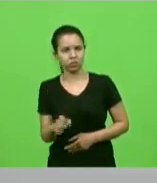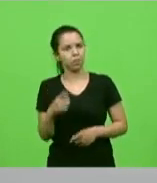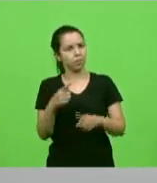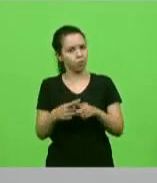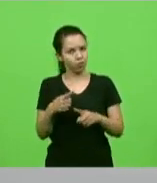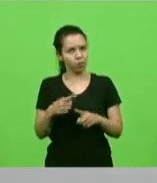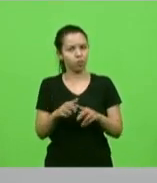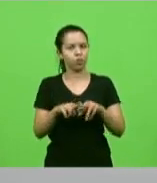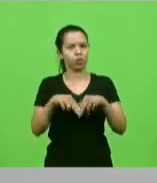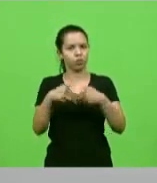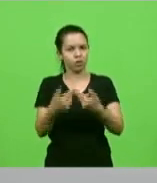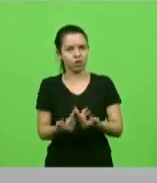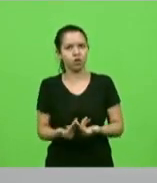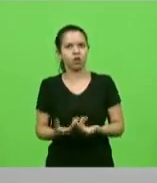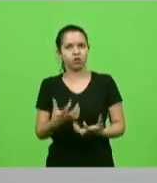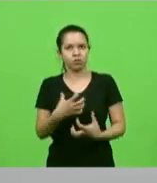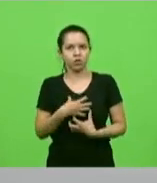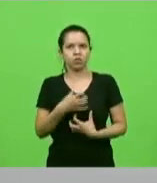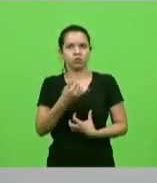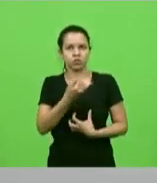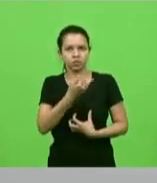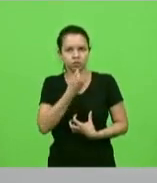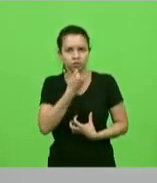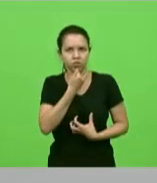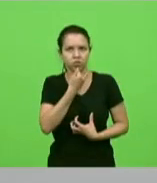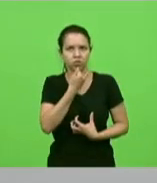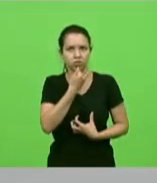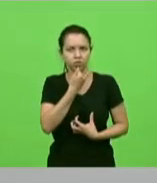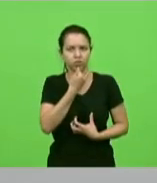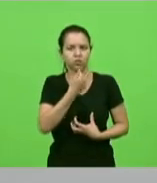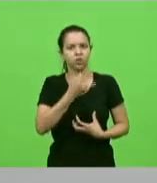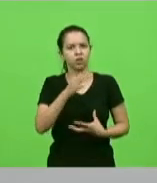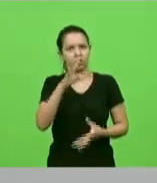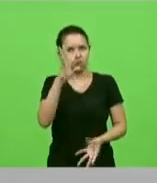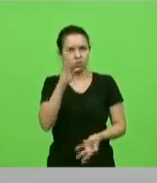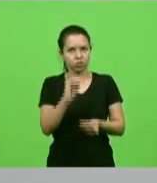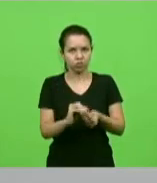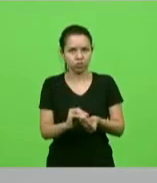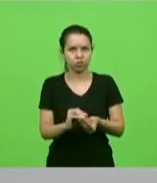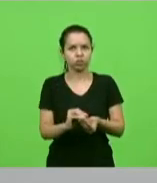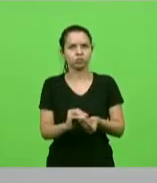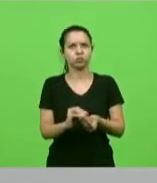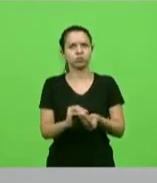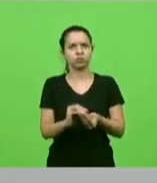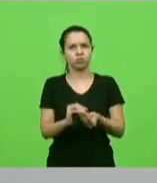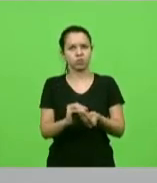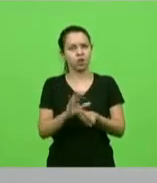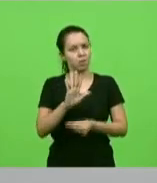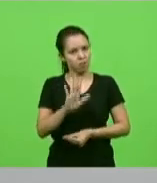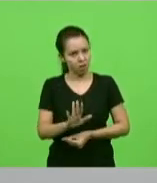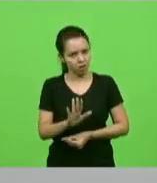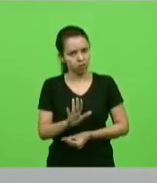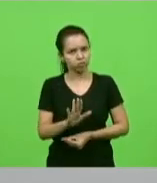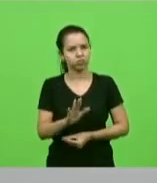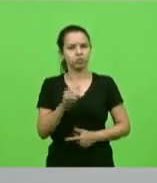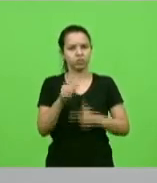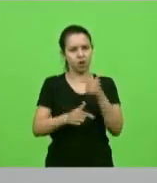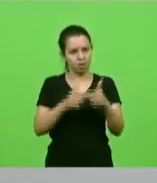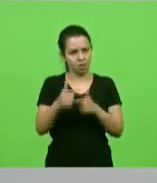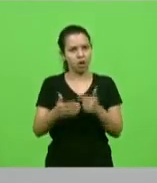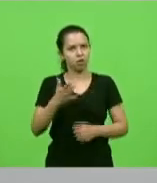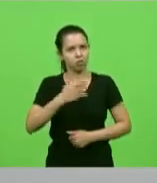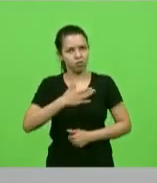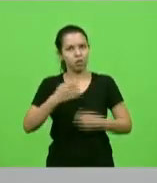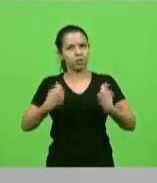tenho enorme tristeza em chegar a esta conclusão. Mas a função me impõe e